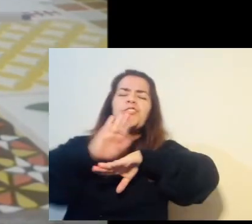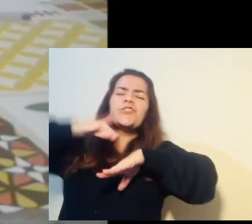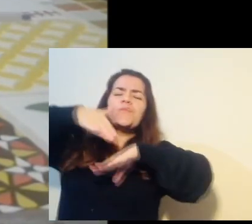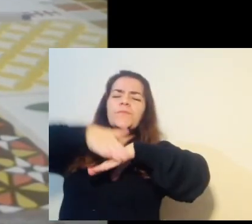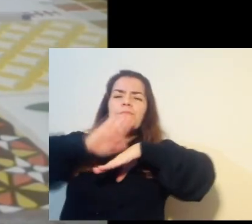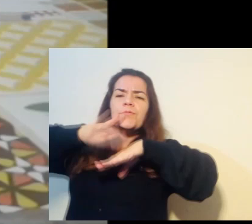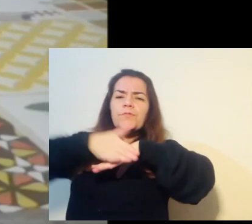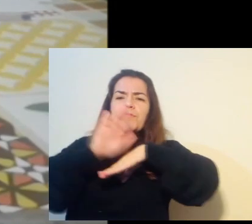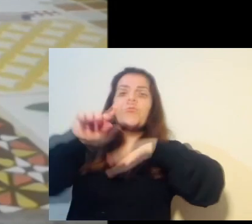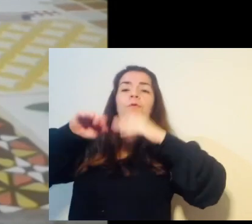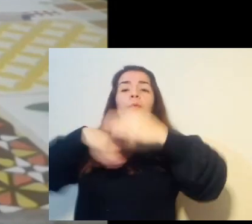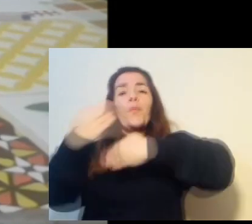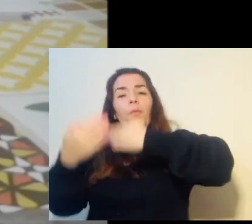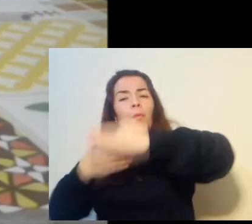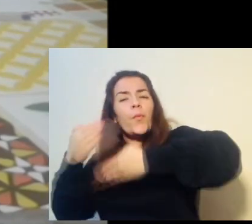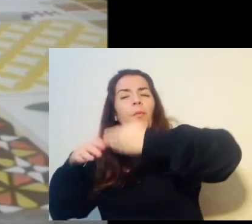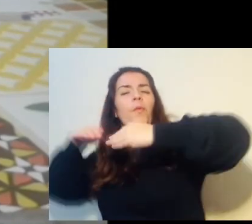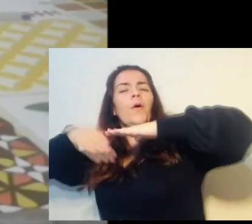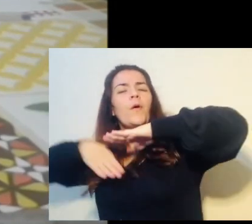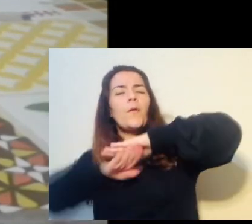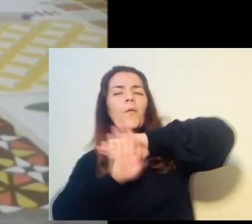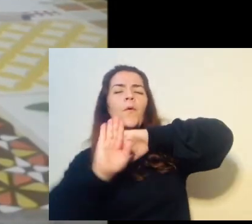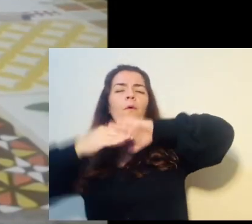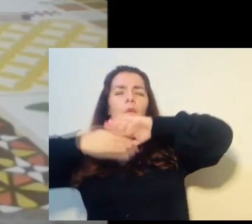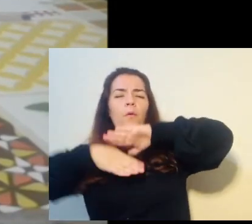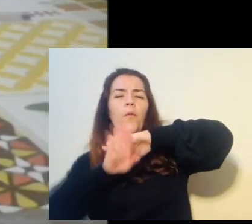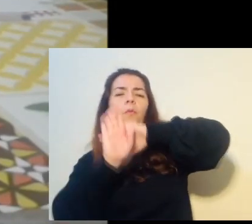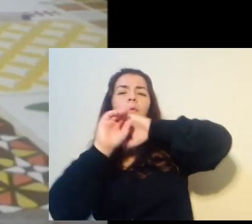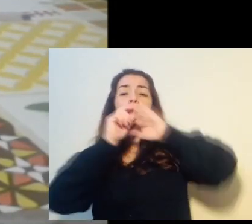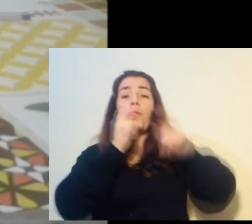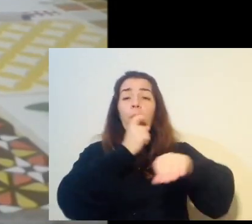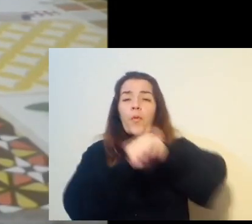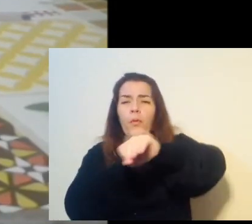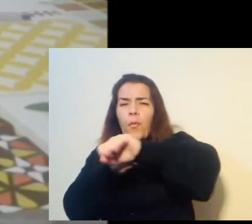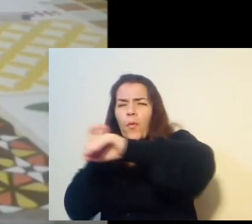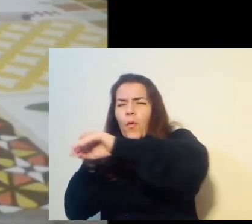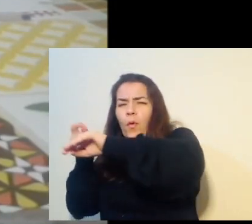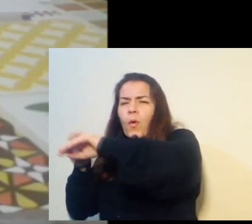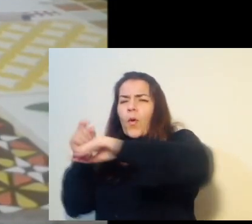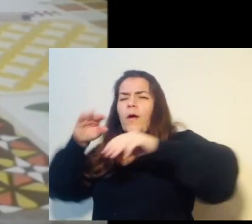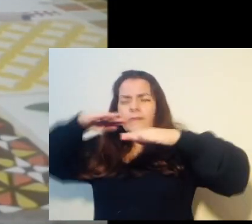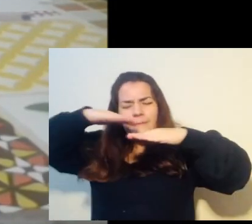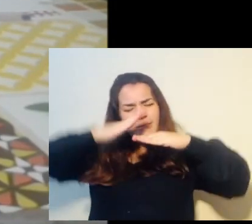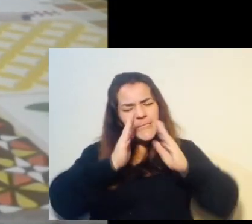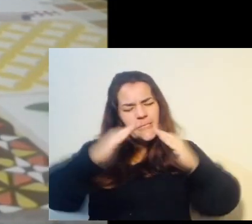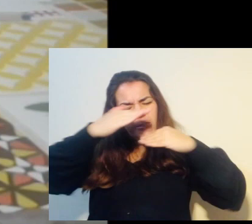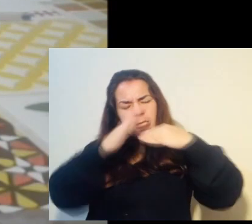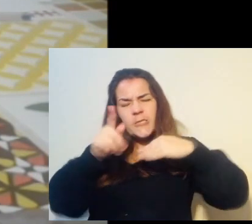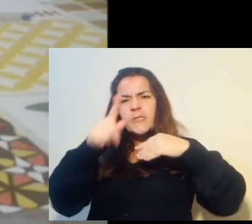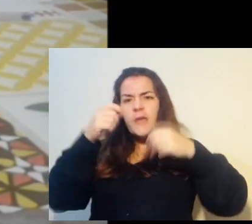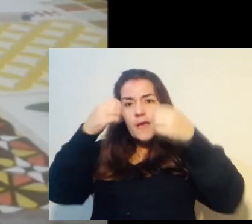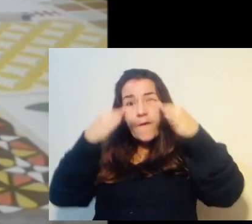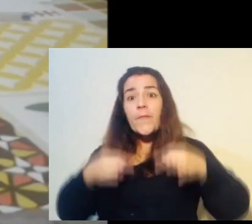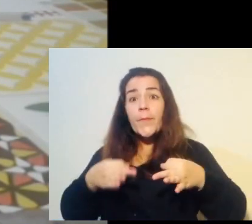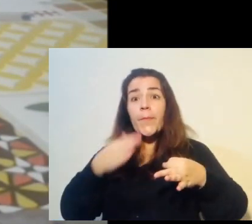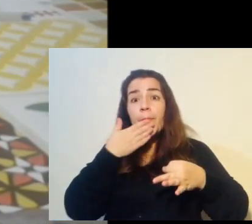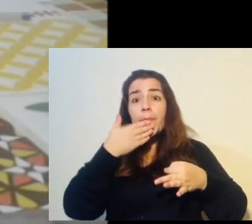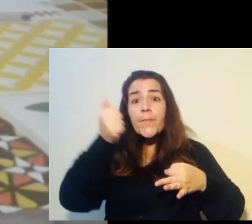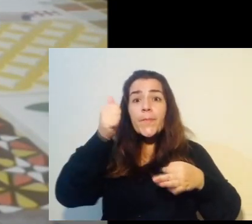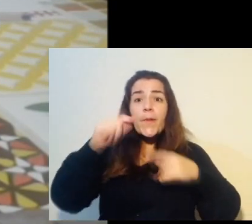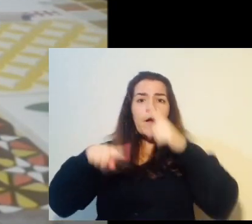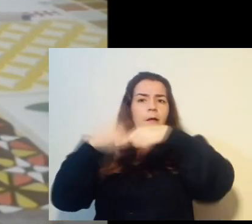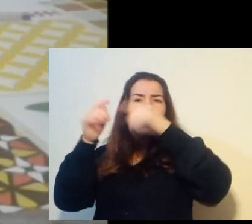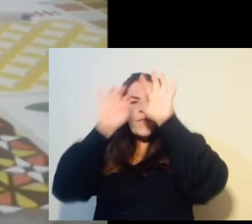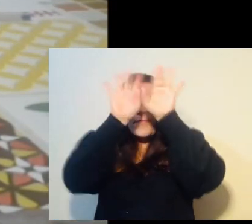lixa e vai passando por dentro dos furos, deixa tudo bem lixadinho, o máximo que você conseguir lixar